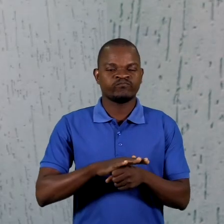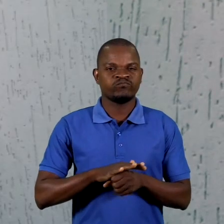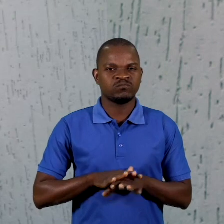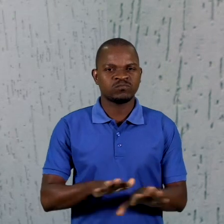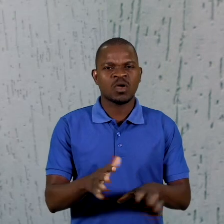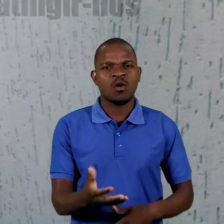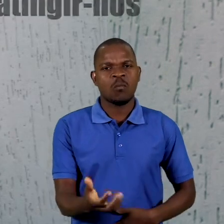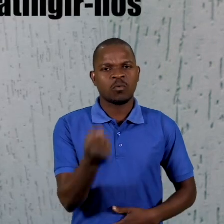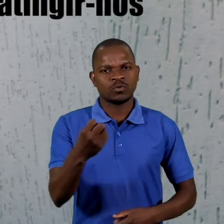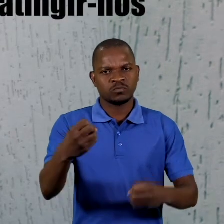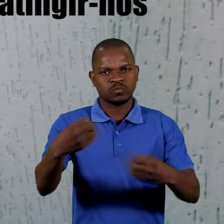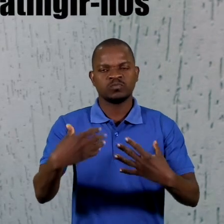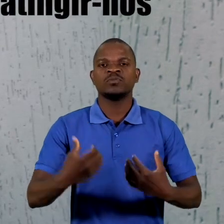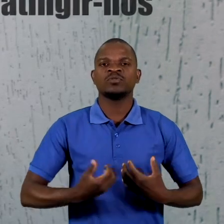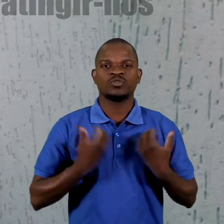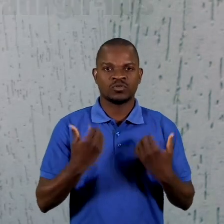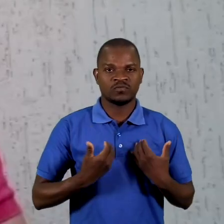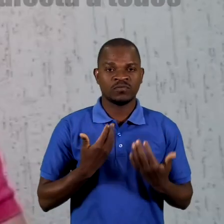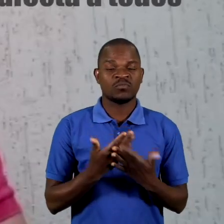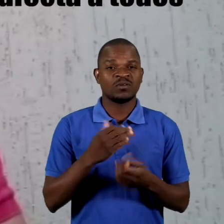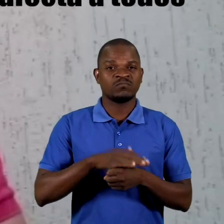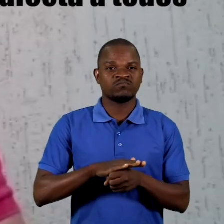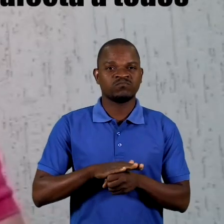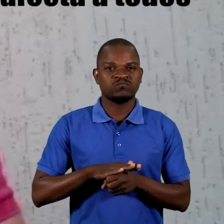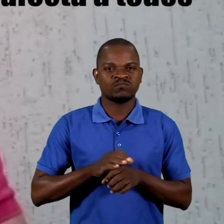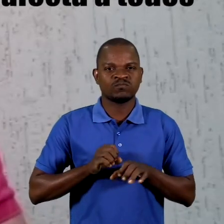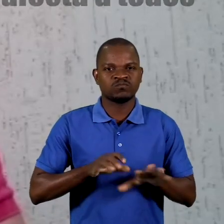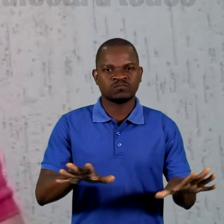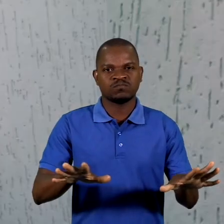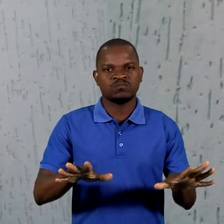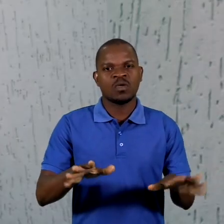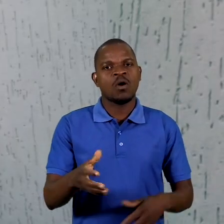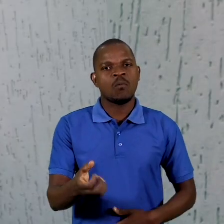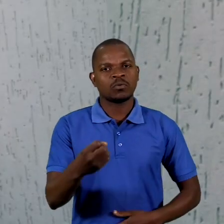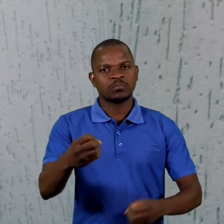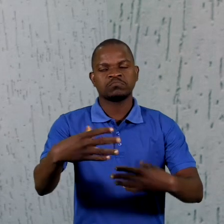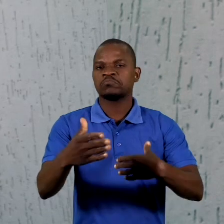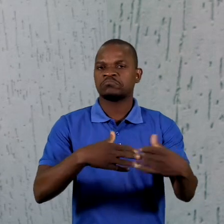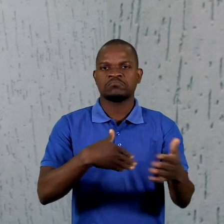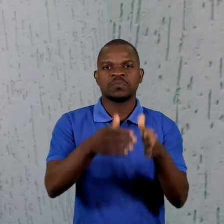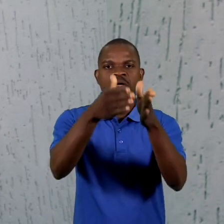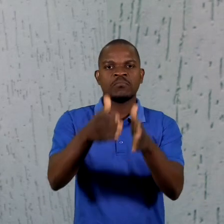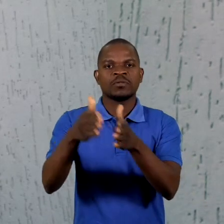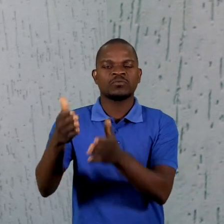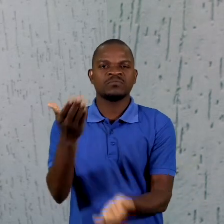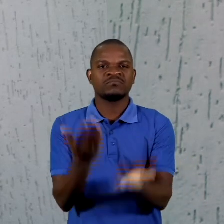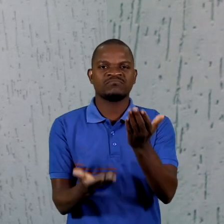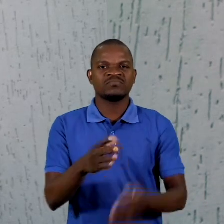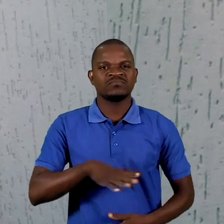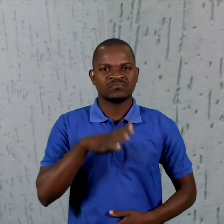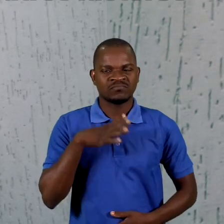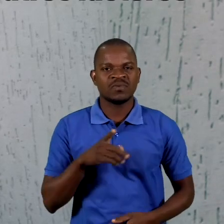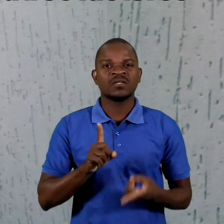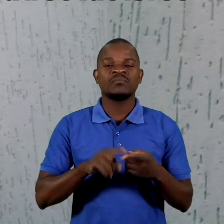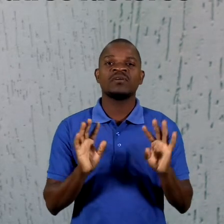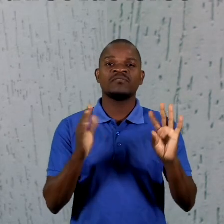jovem o Covid-19 pode atingirmos este vírus afeta a todos independentemente da idade da localização